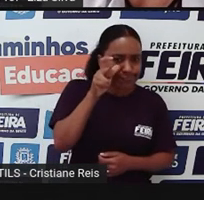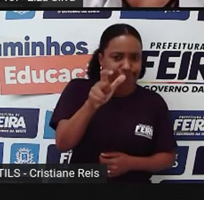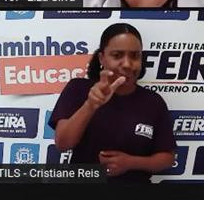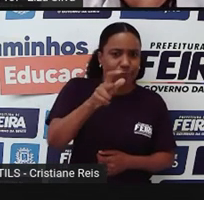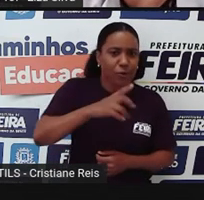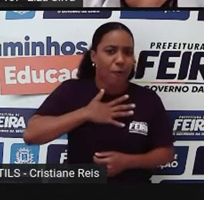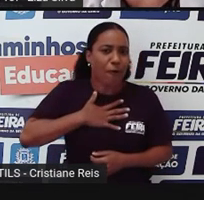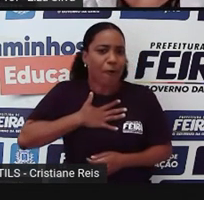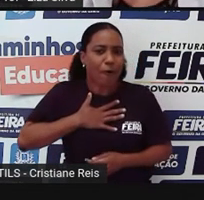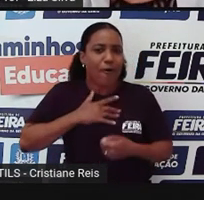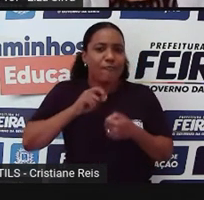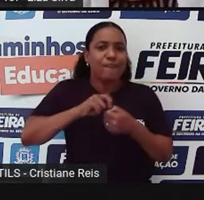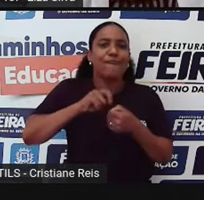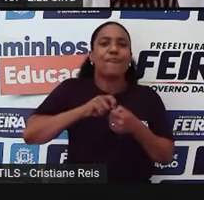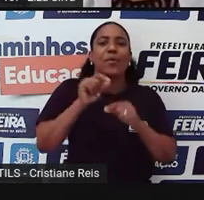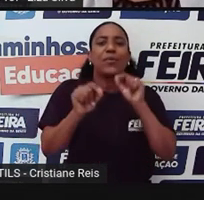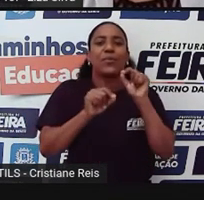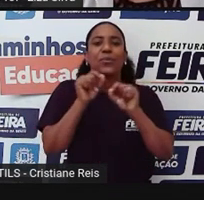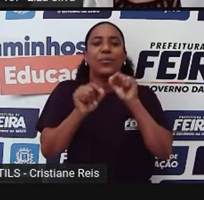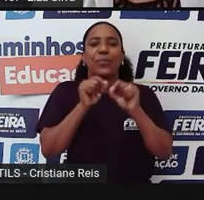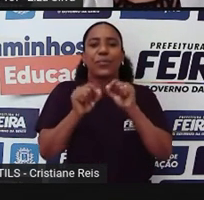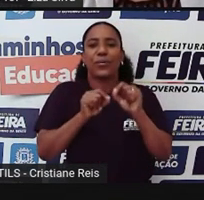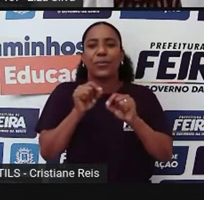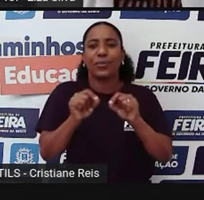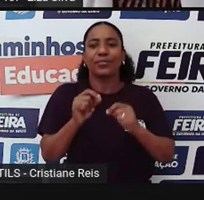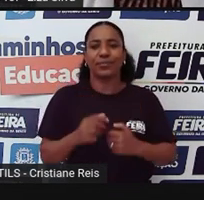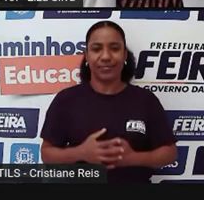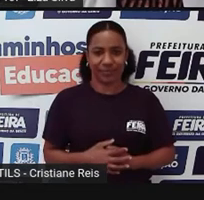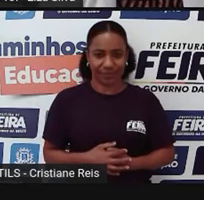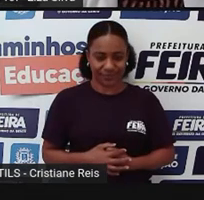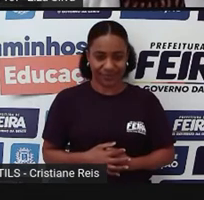o WhatsApp ai ai ai